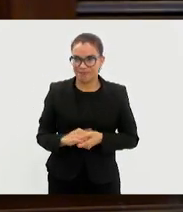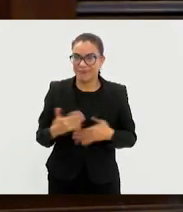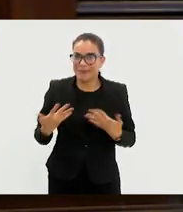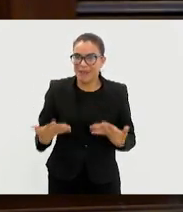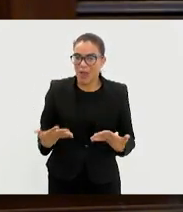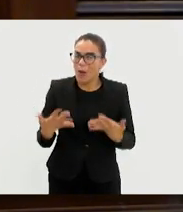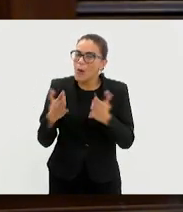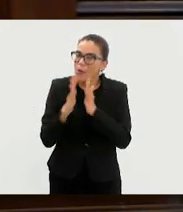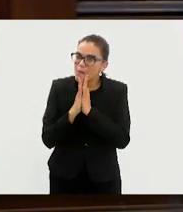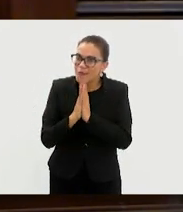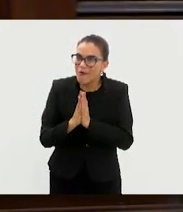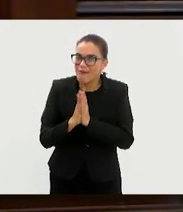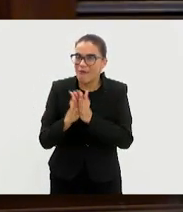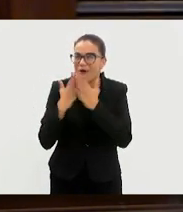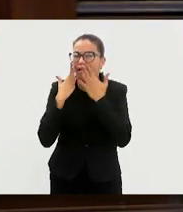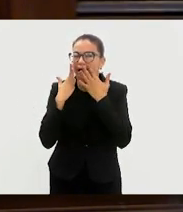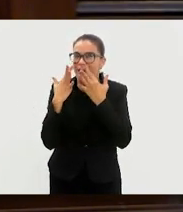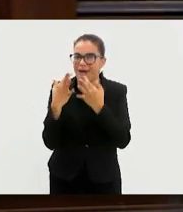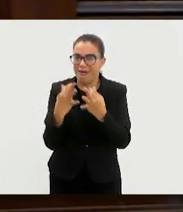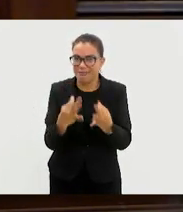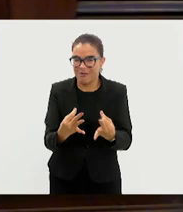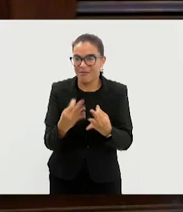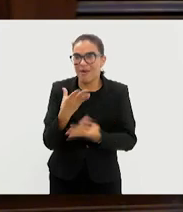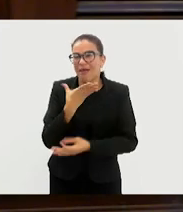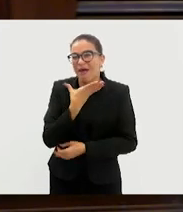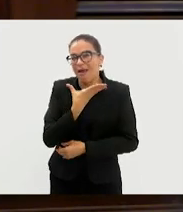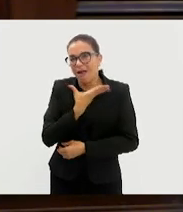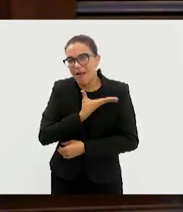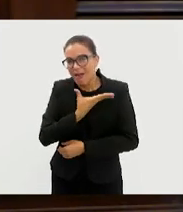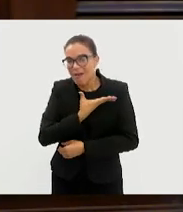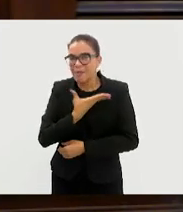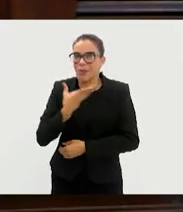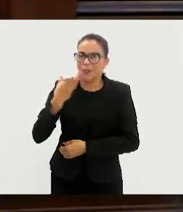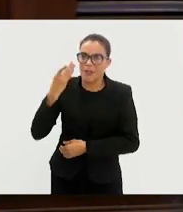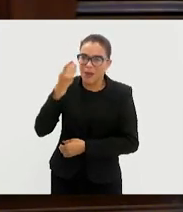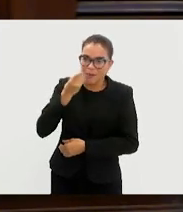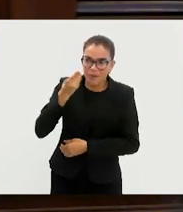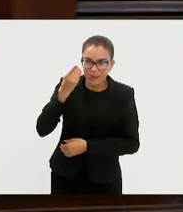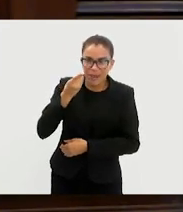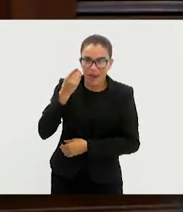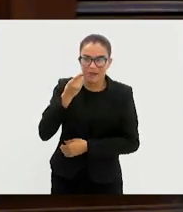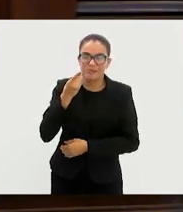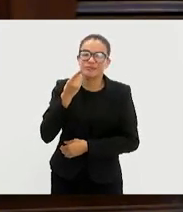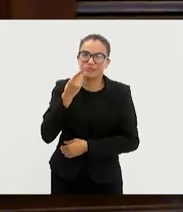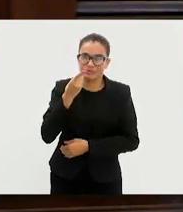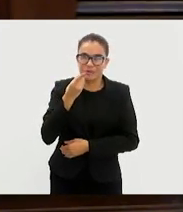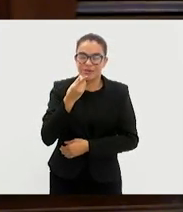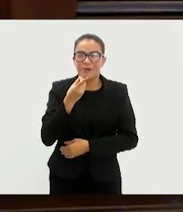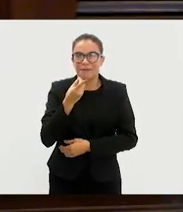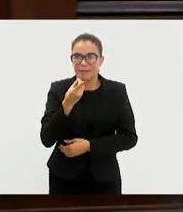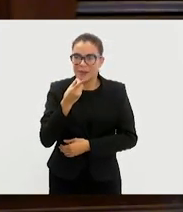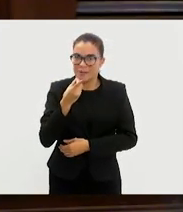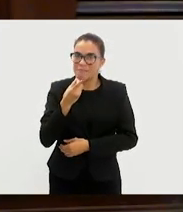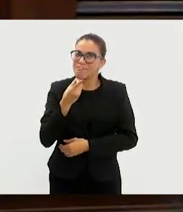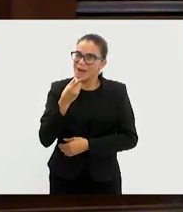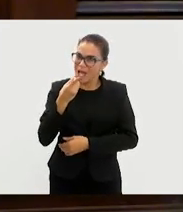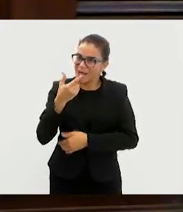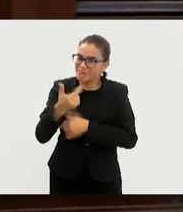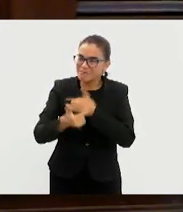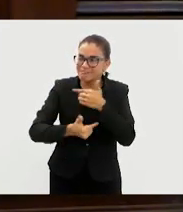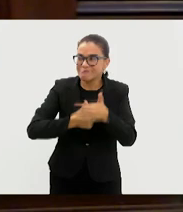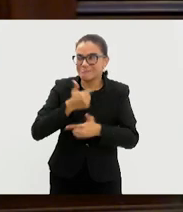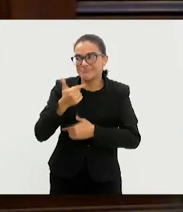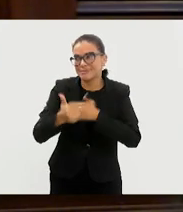atenção às companheiras e companheiros do Parlamento para se dedicarem fortemente a